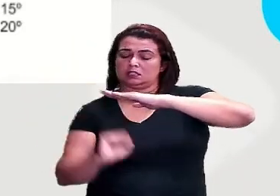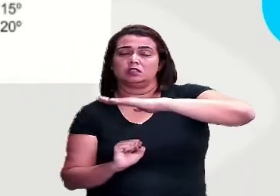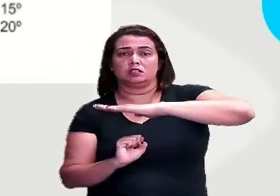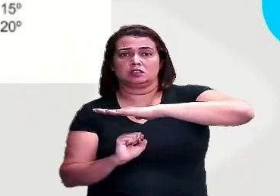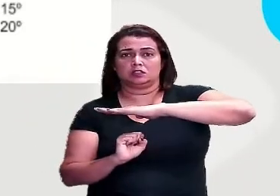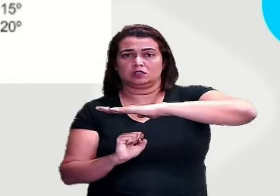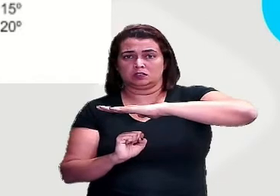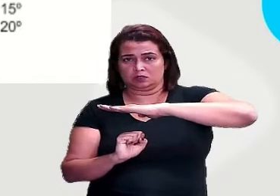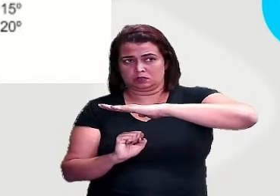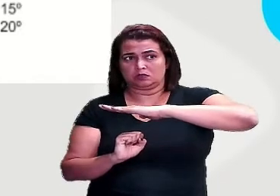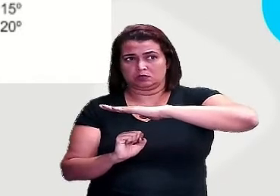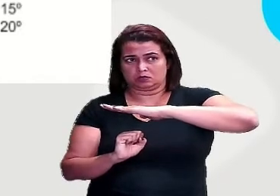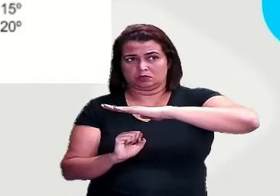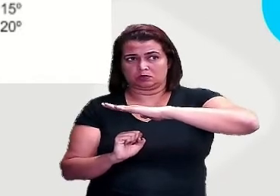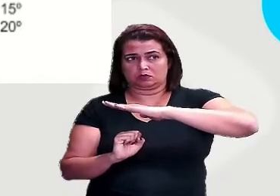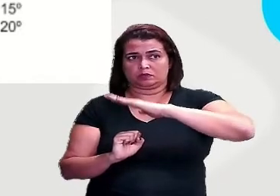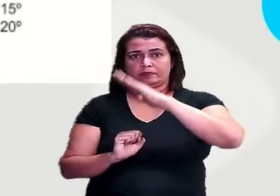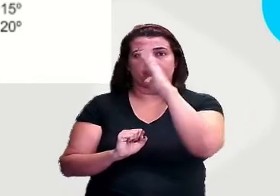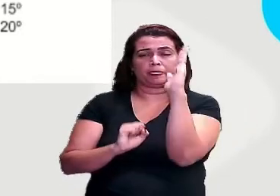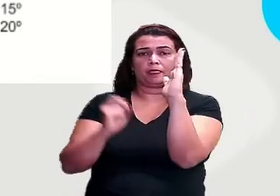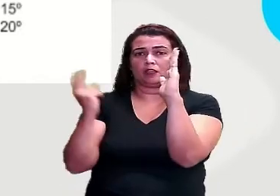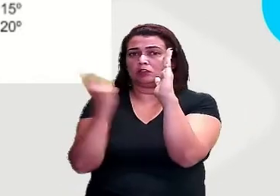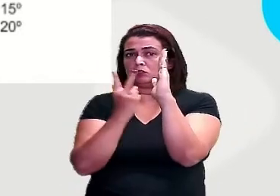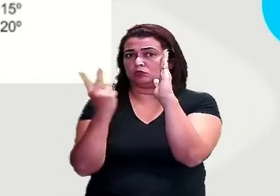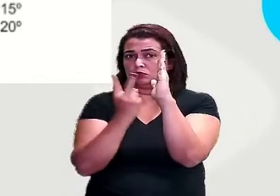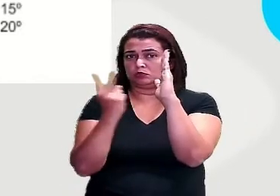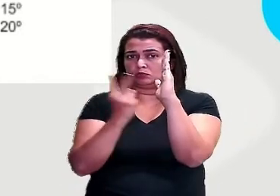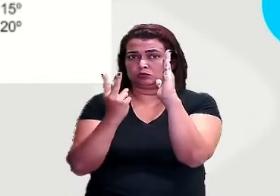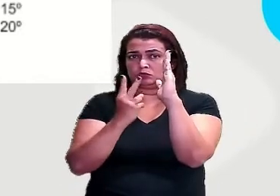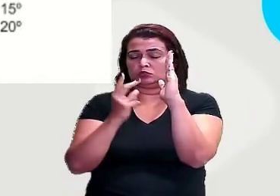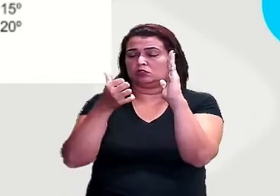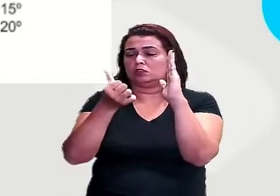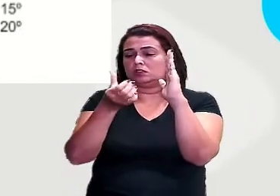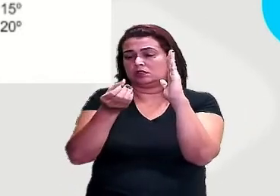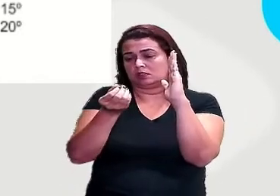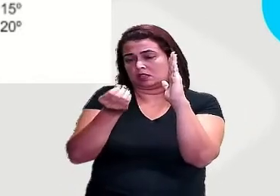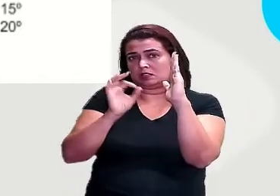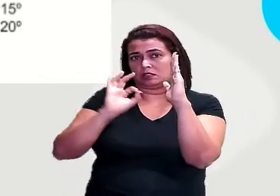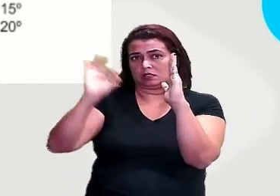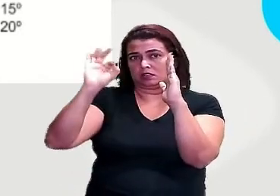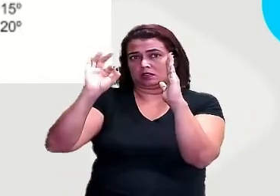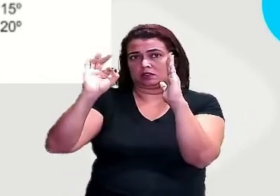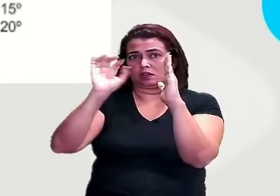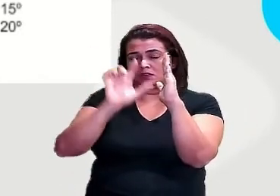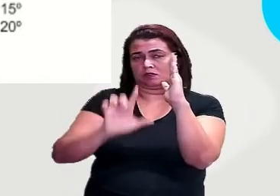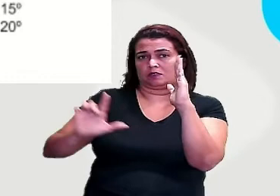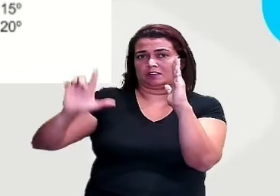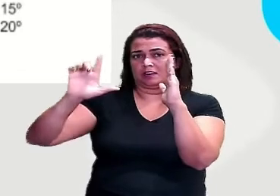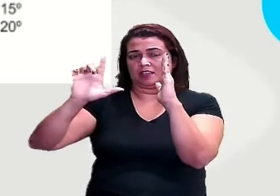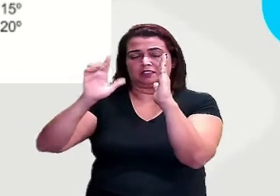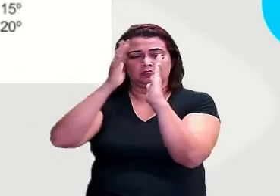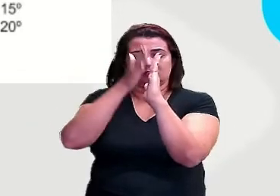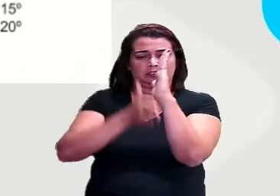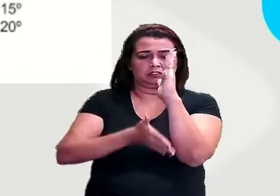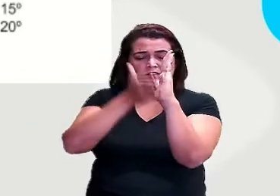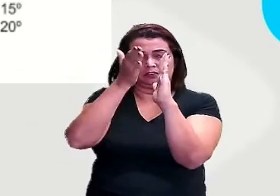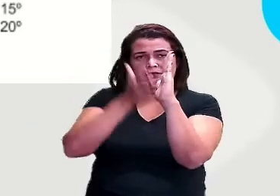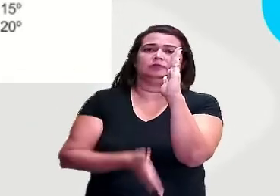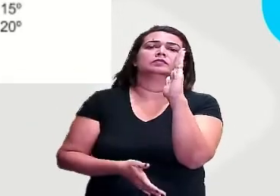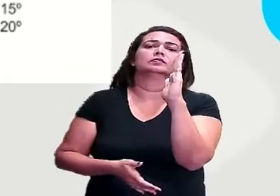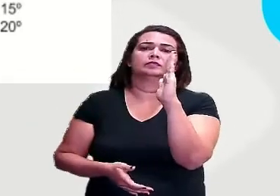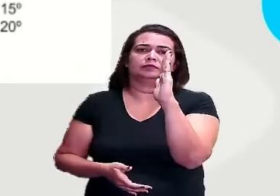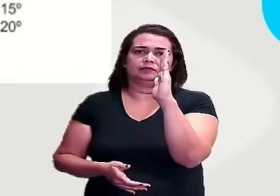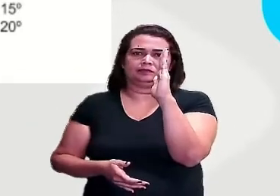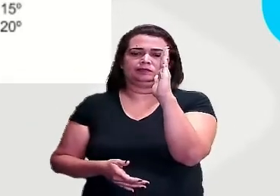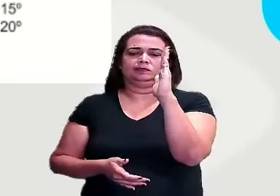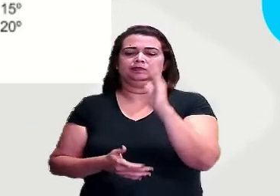15 graus abaixo da linha do Equador, e ambos se encontram a 60 graus leste, porque está a 50 graus a leste do